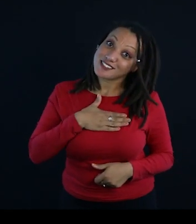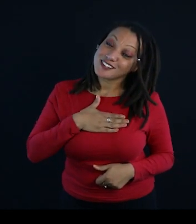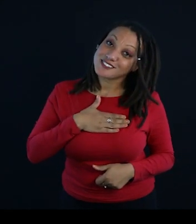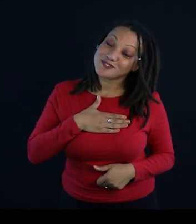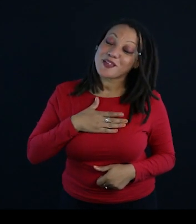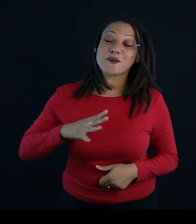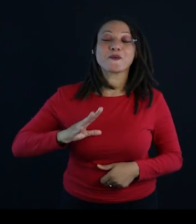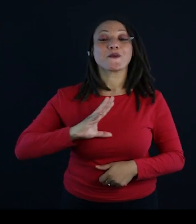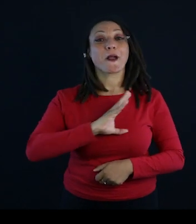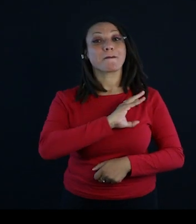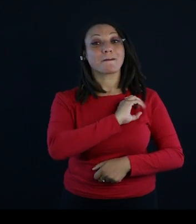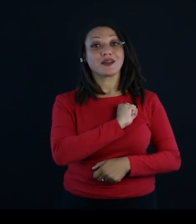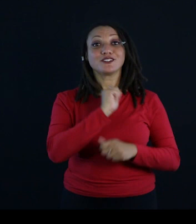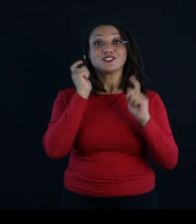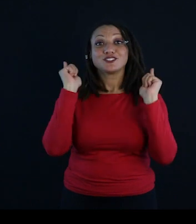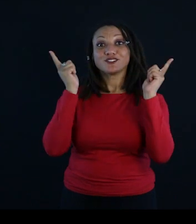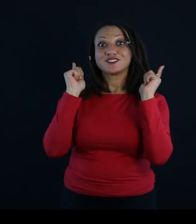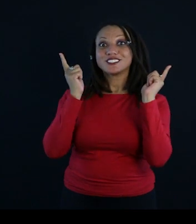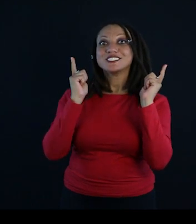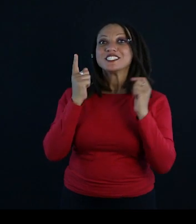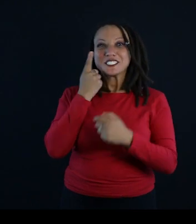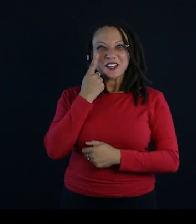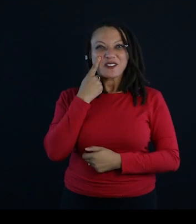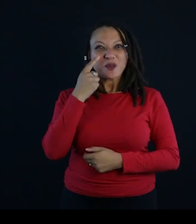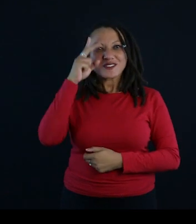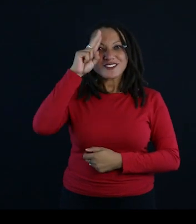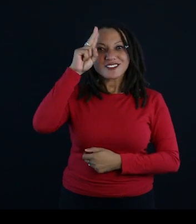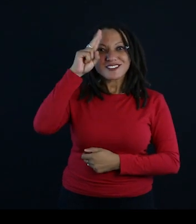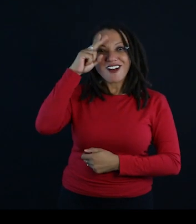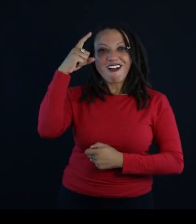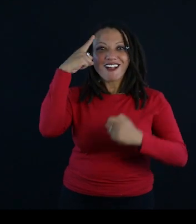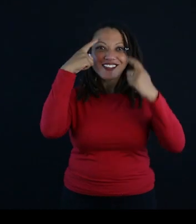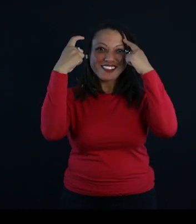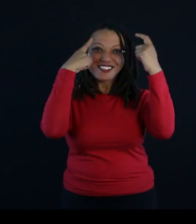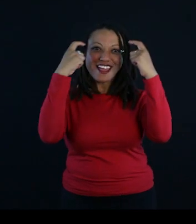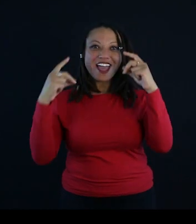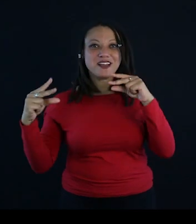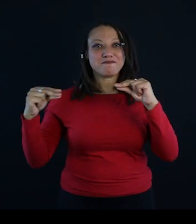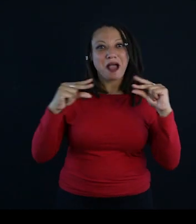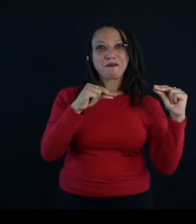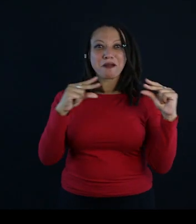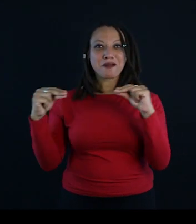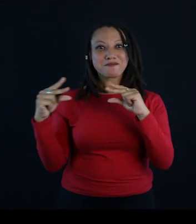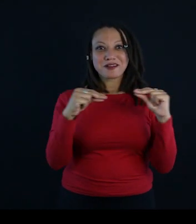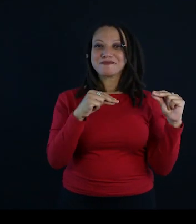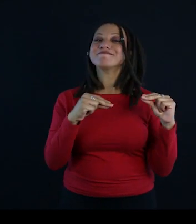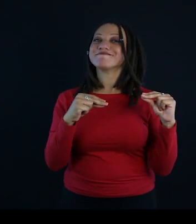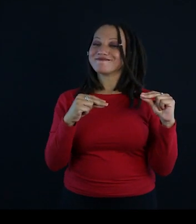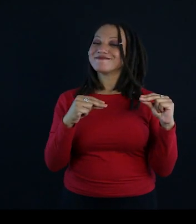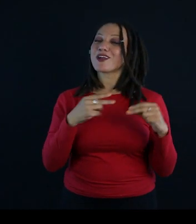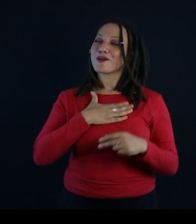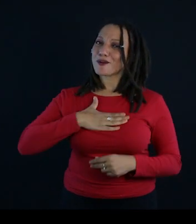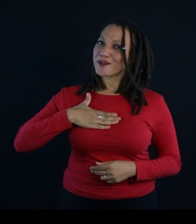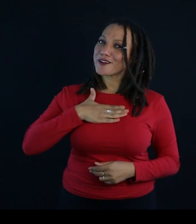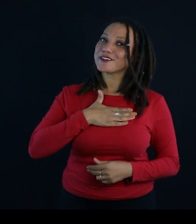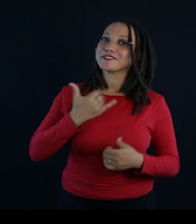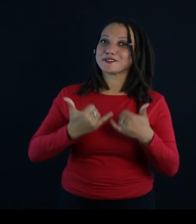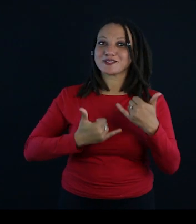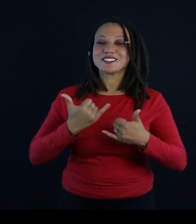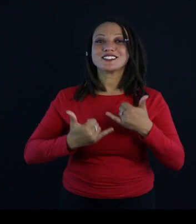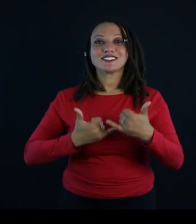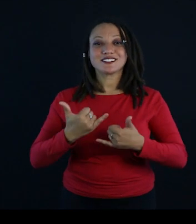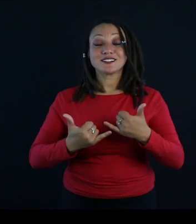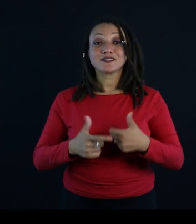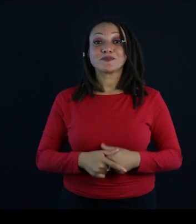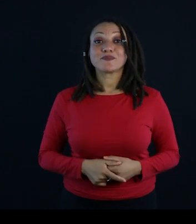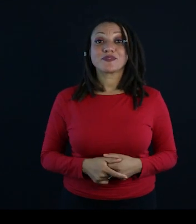E aí, gente, vocês gostaram? Eu amei, eu me diverti. Vocês viram que eu me empolguei aí no final, fazendo vozes e tudo. Eu realmente